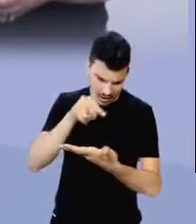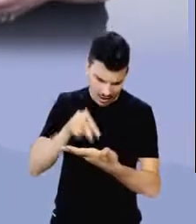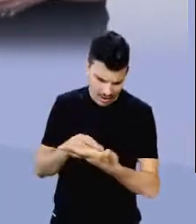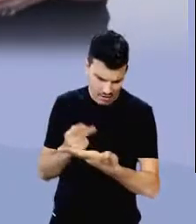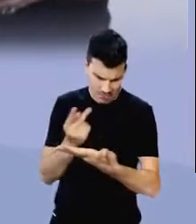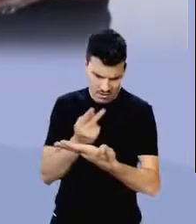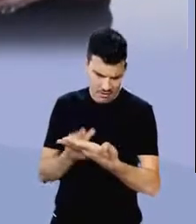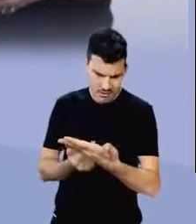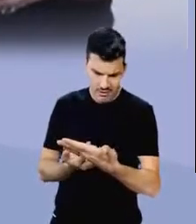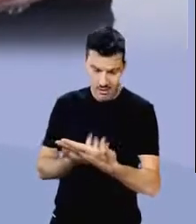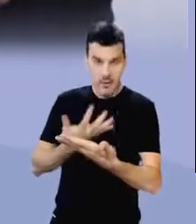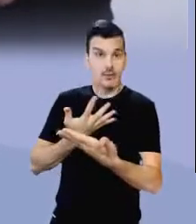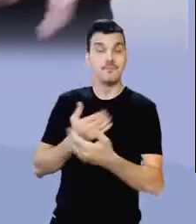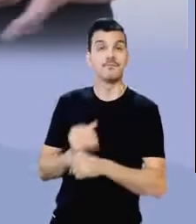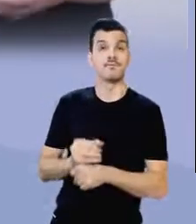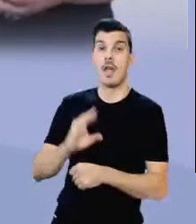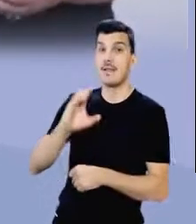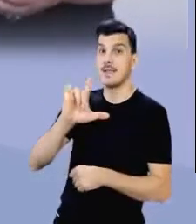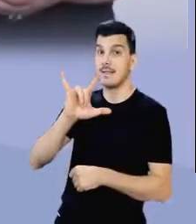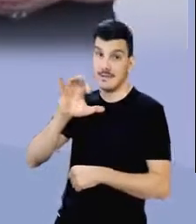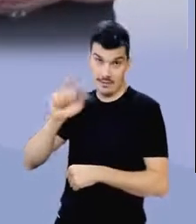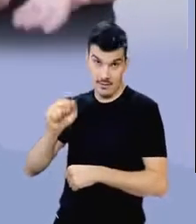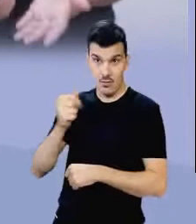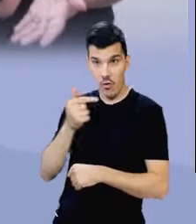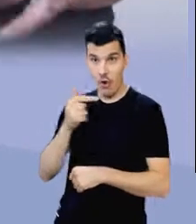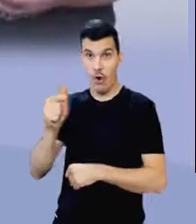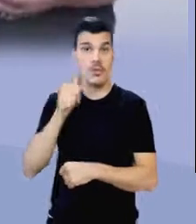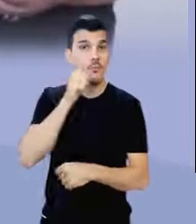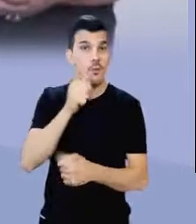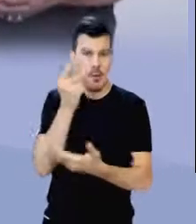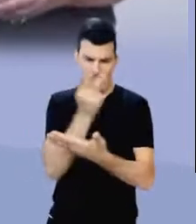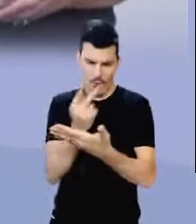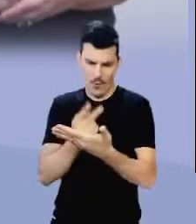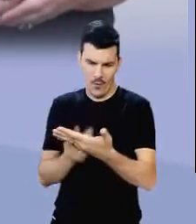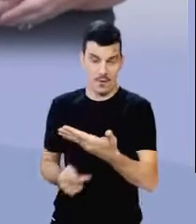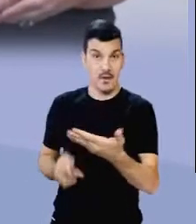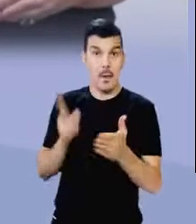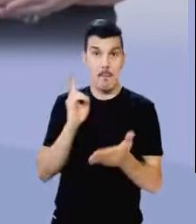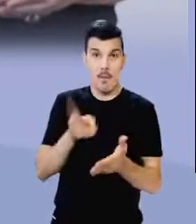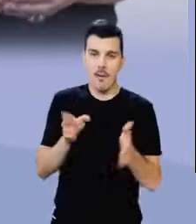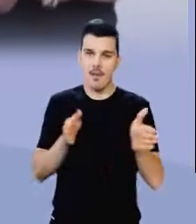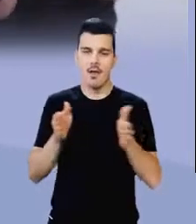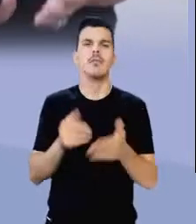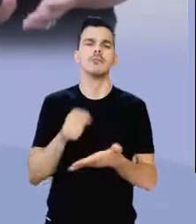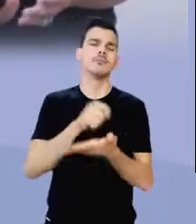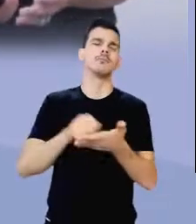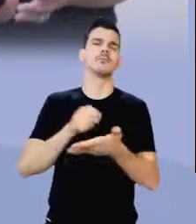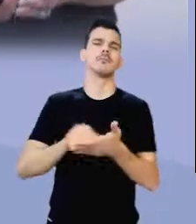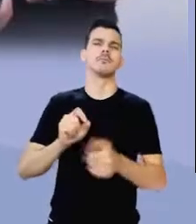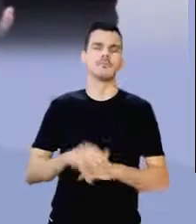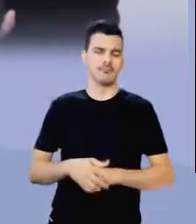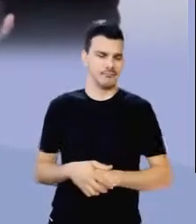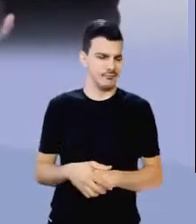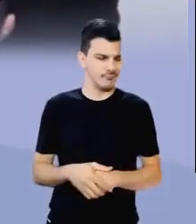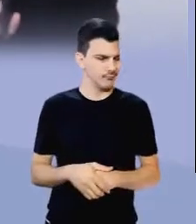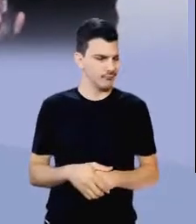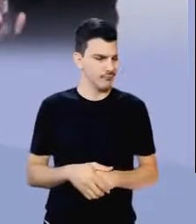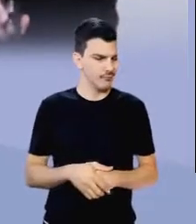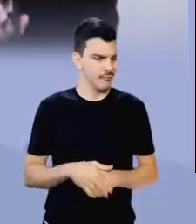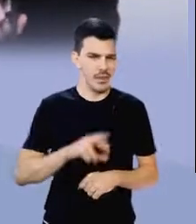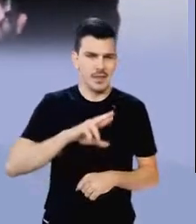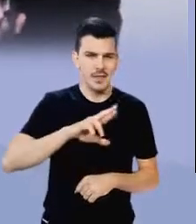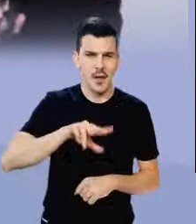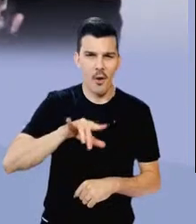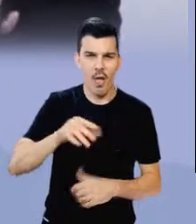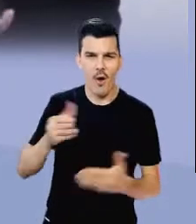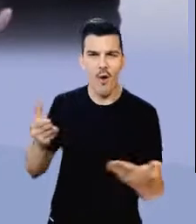lemos poesia? Cecília Meirelles, outra poetisa da mesma época, escreve: não seja o de